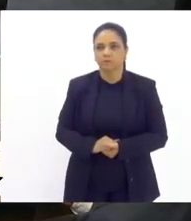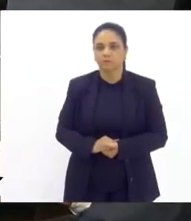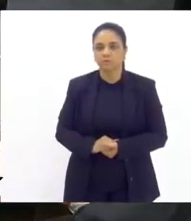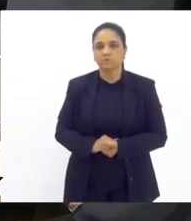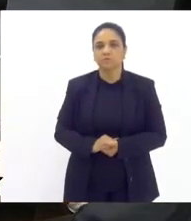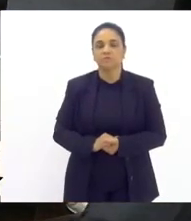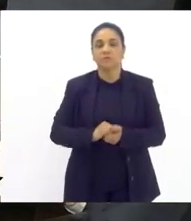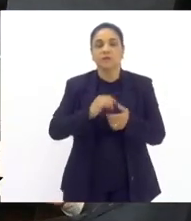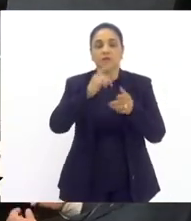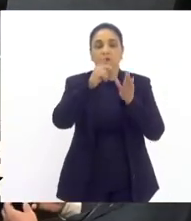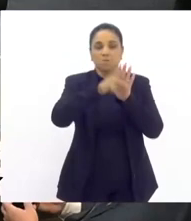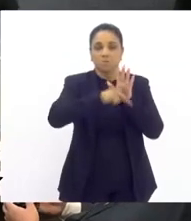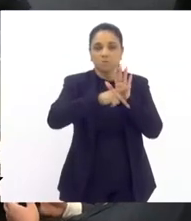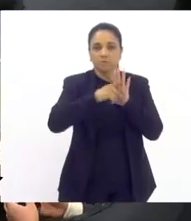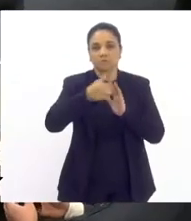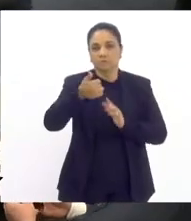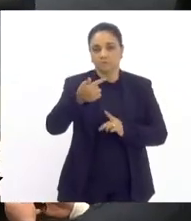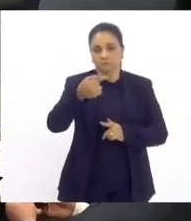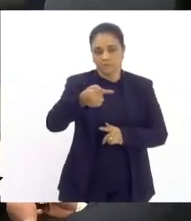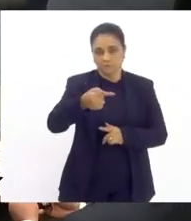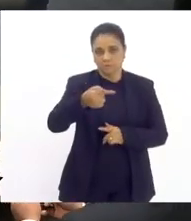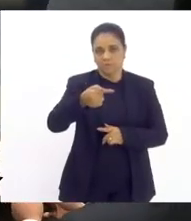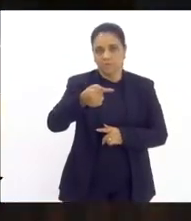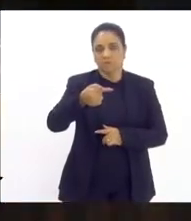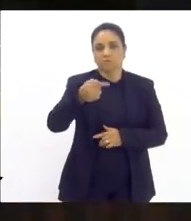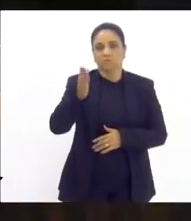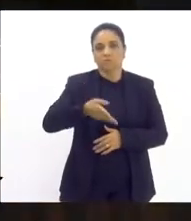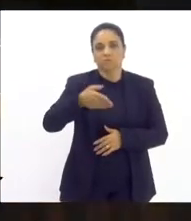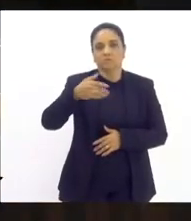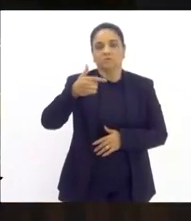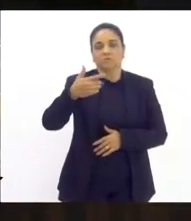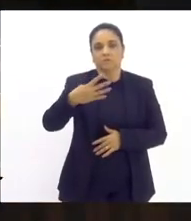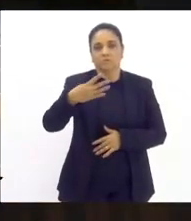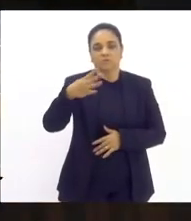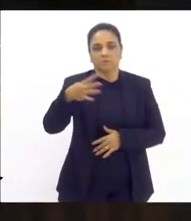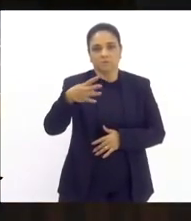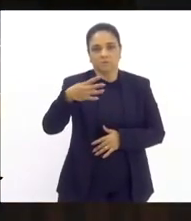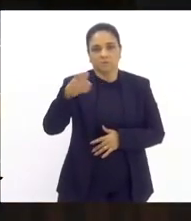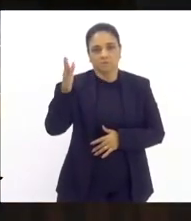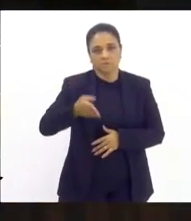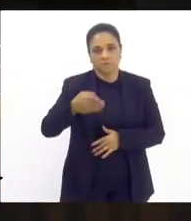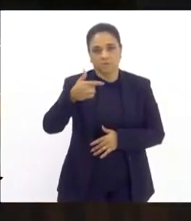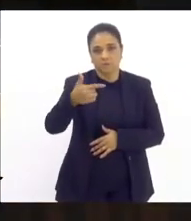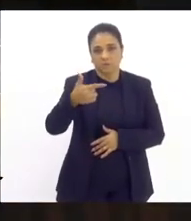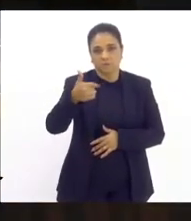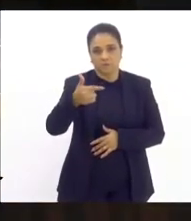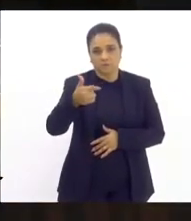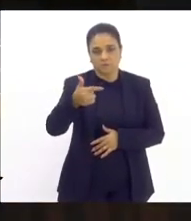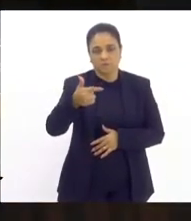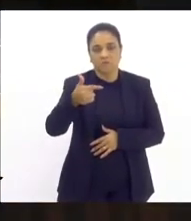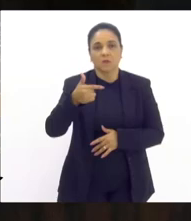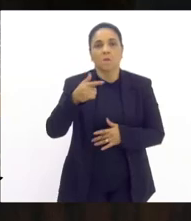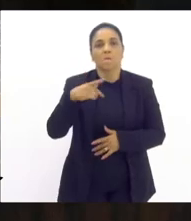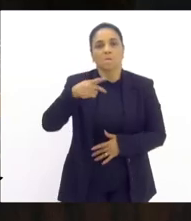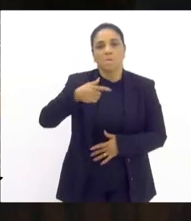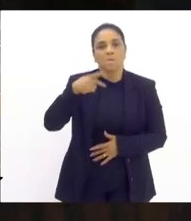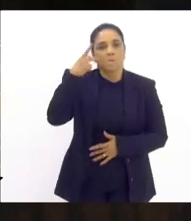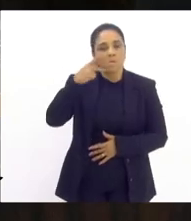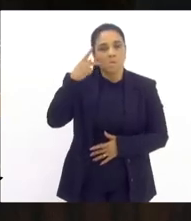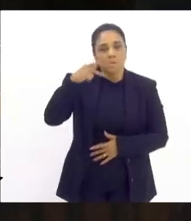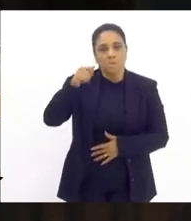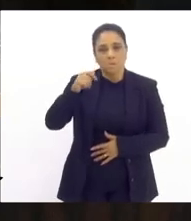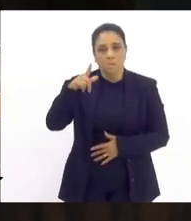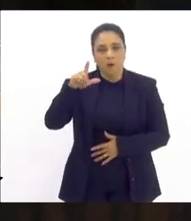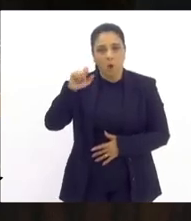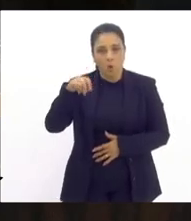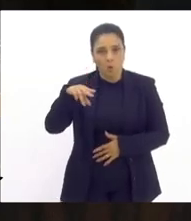projeto de lei 1744 barra de 2012 de autoria do deputado Paulo Ramos que